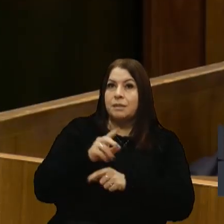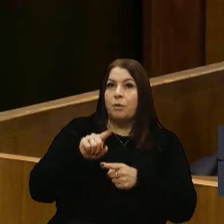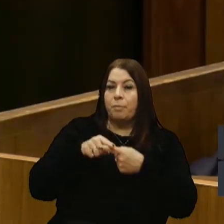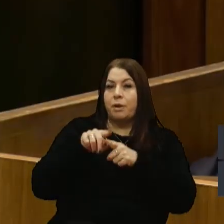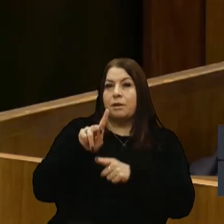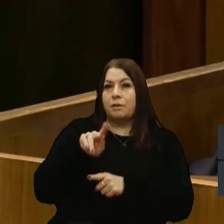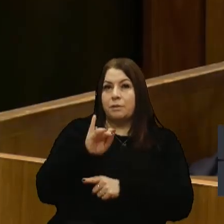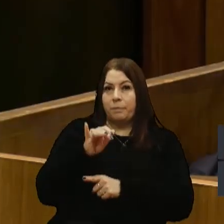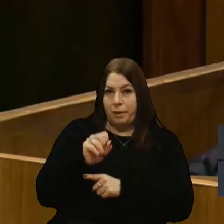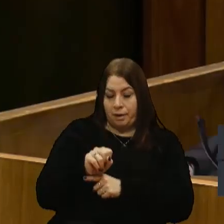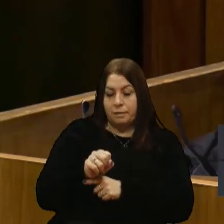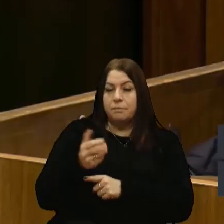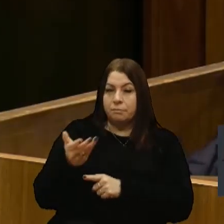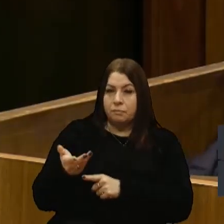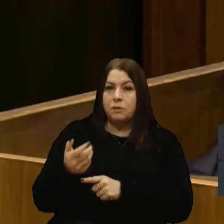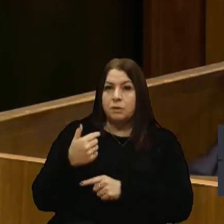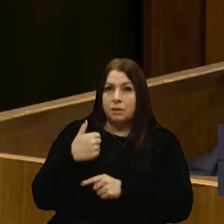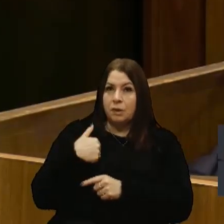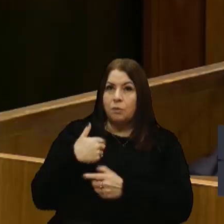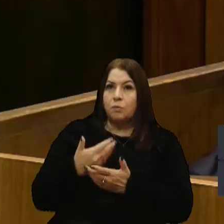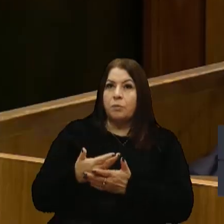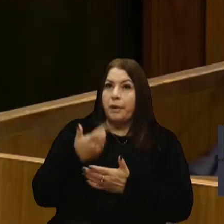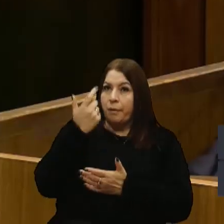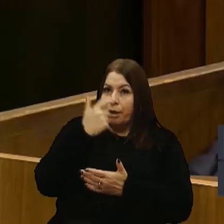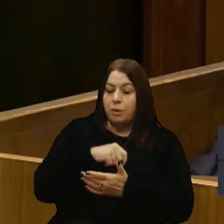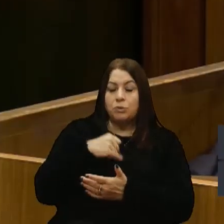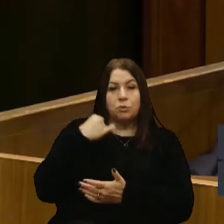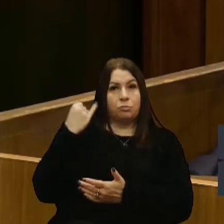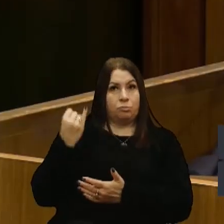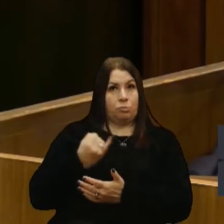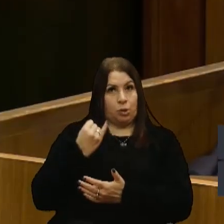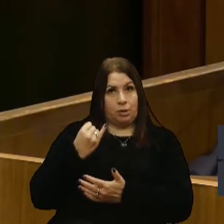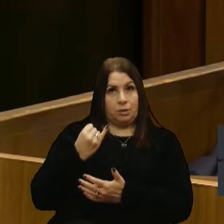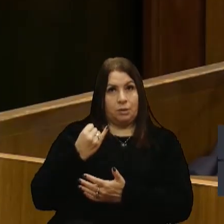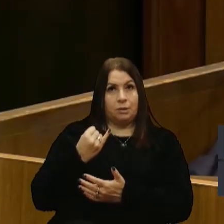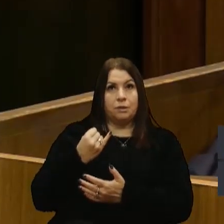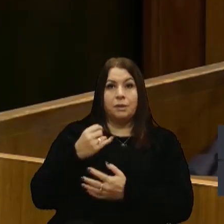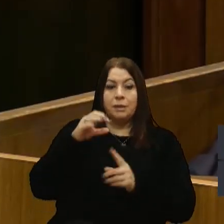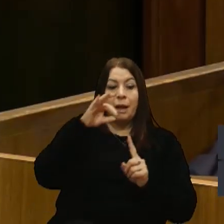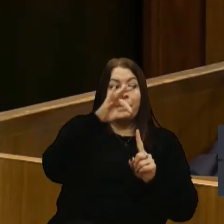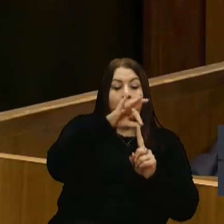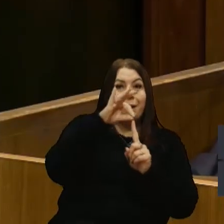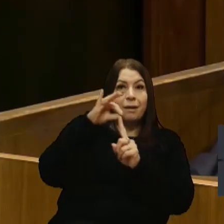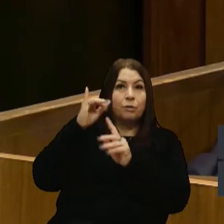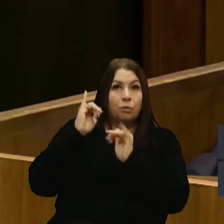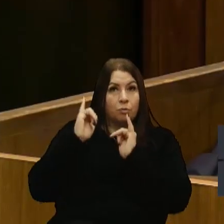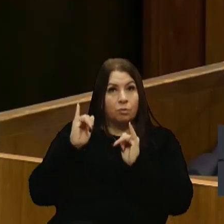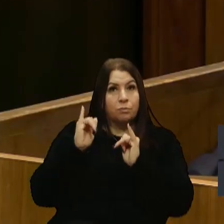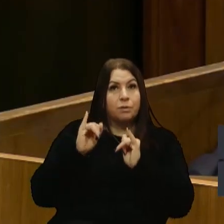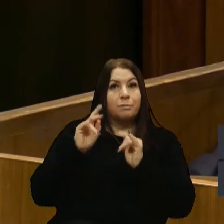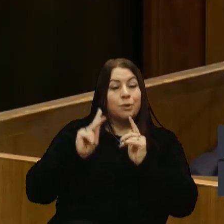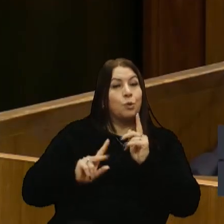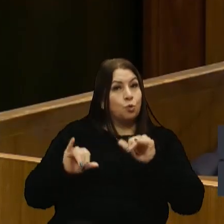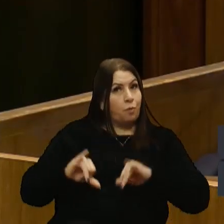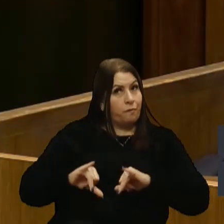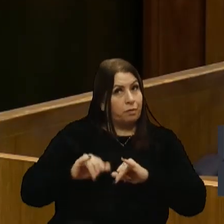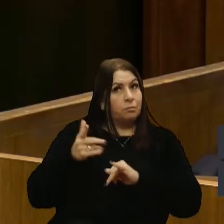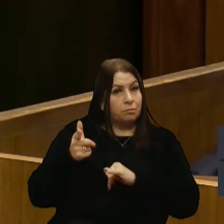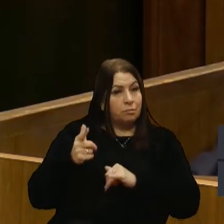Pinhais. Tá? Então, eu acho de extrema importância a linha de ônibus e que o pessoal está sofrendo muito